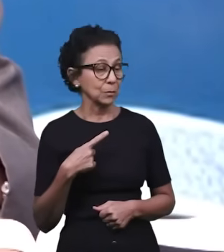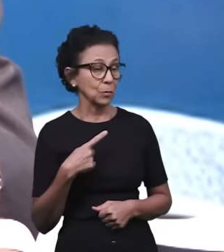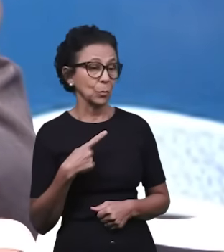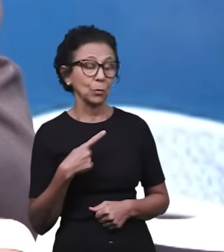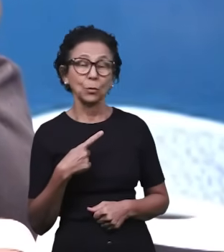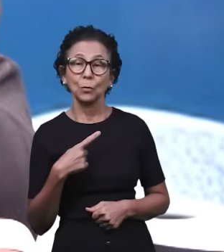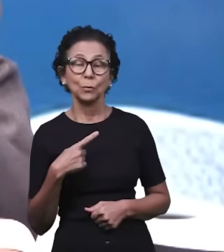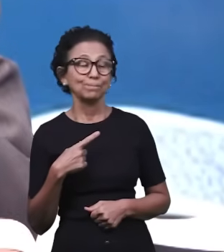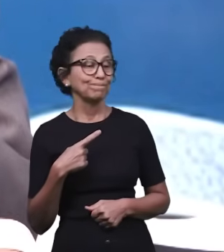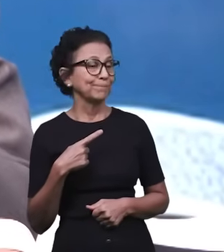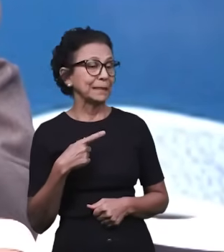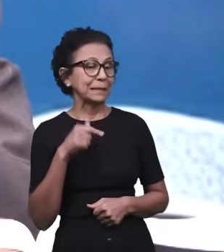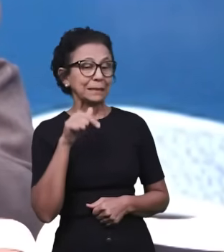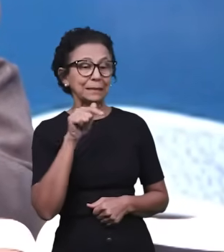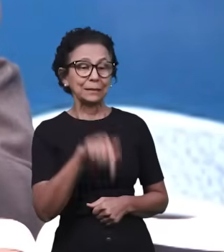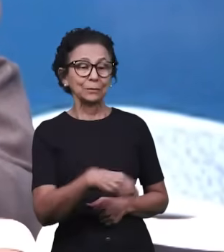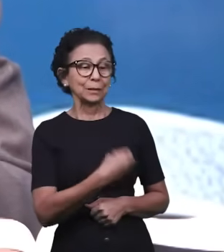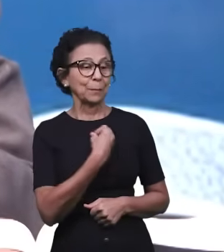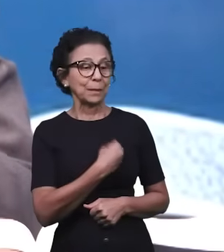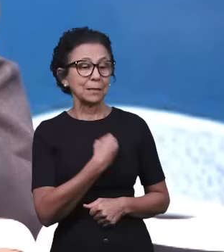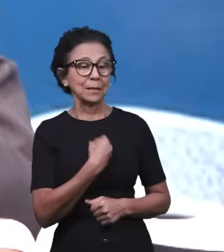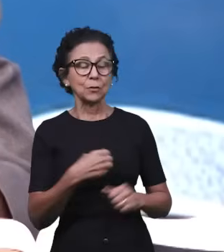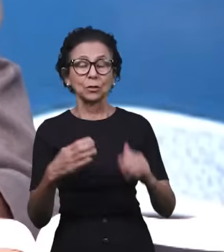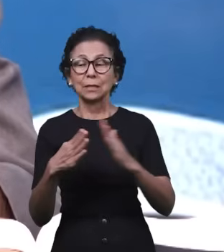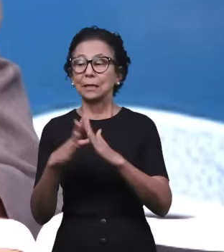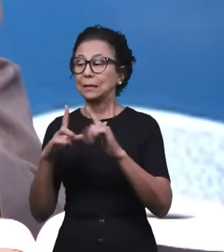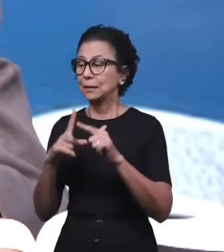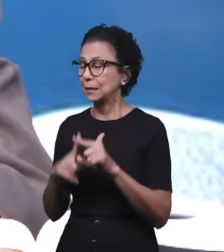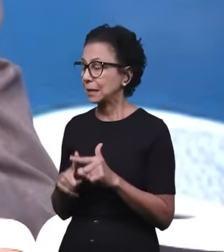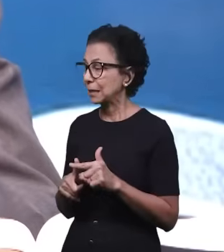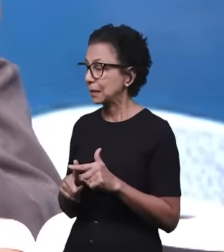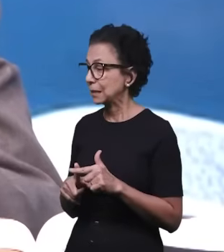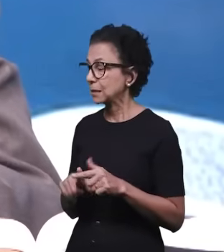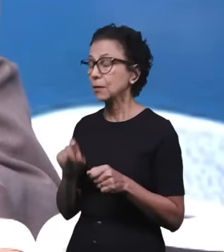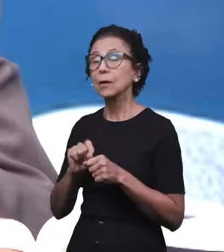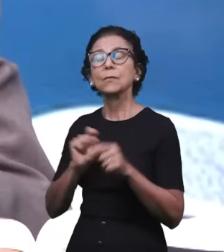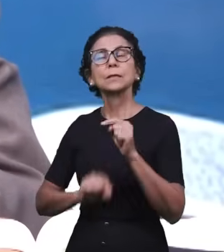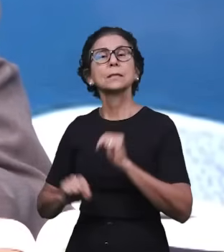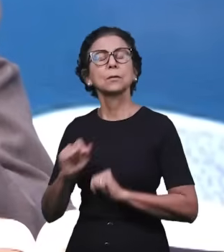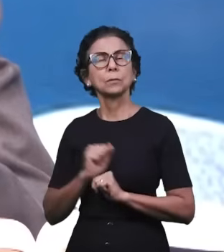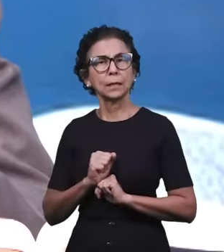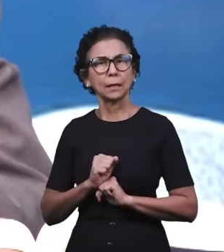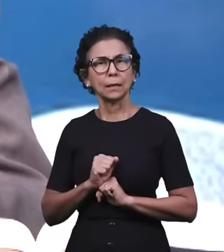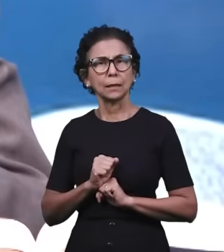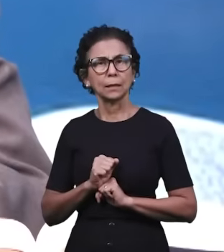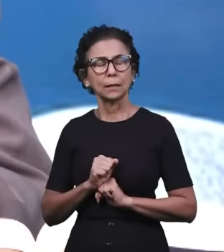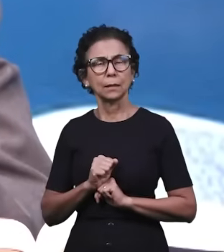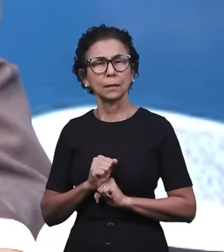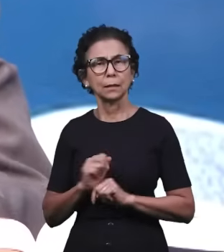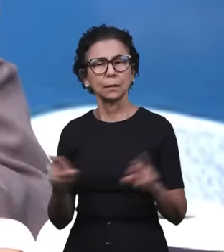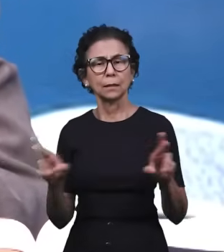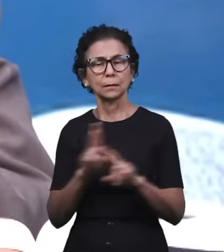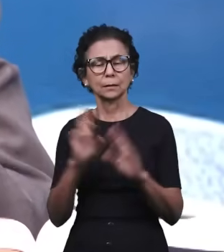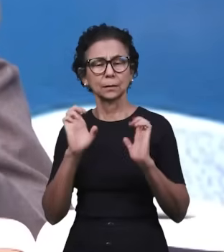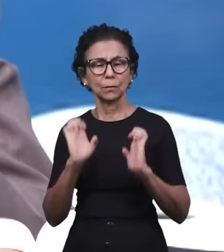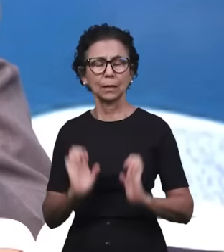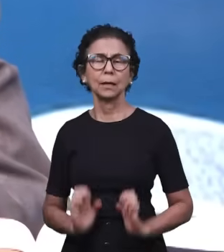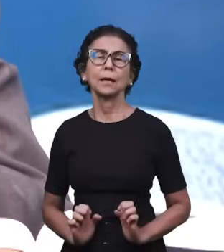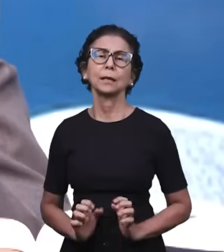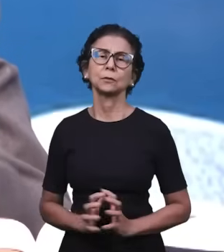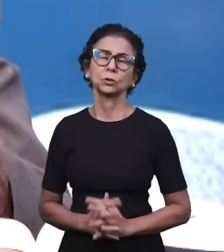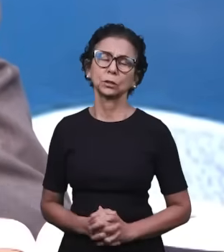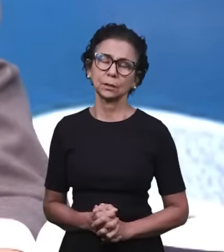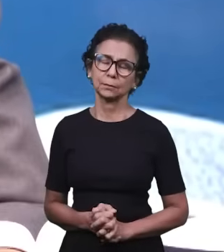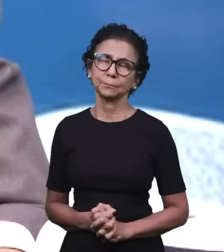ético? Ele tomar a decisão ali, mas o que ele deve fazer a nível ético com relação ao ministério da igreja, que é o pastor,